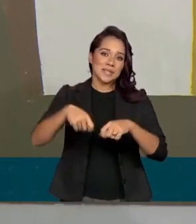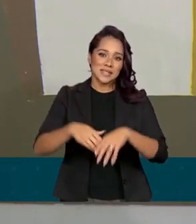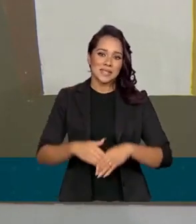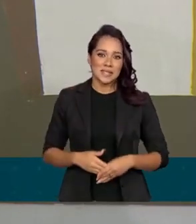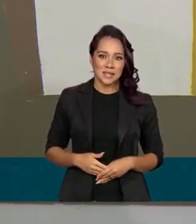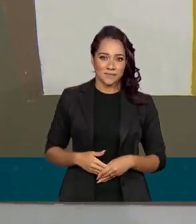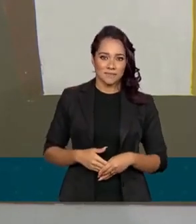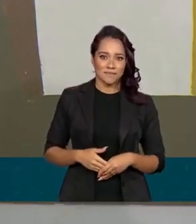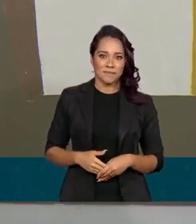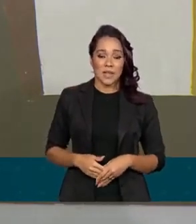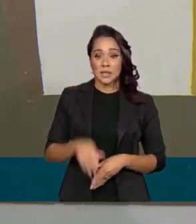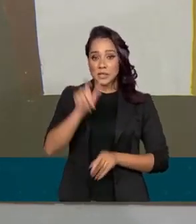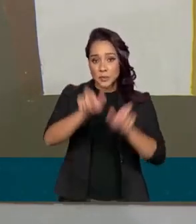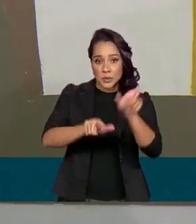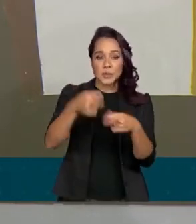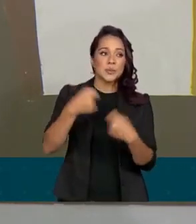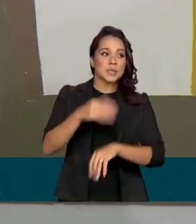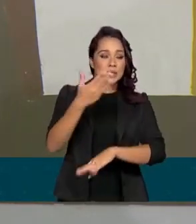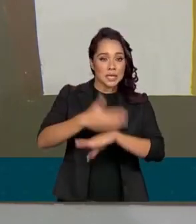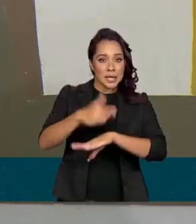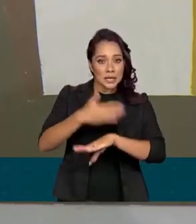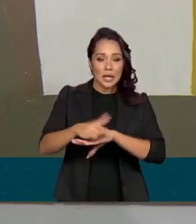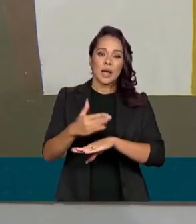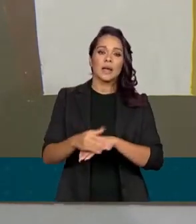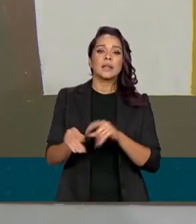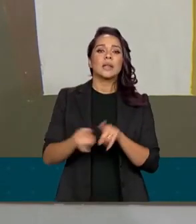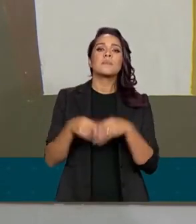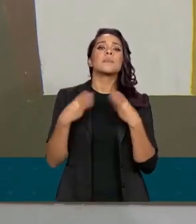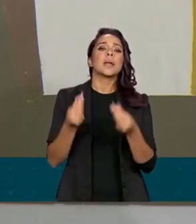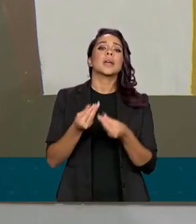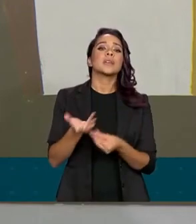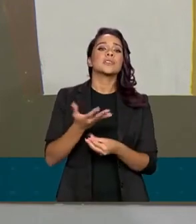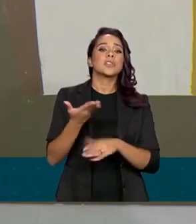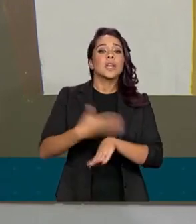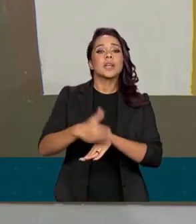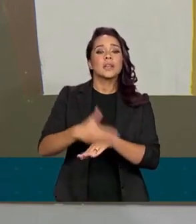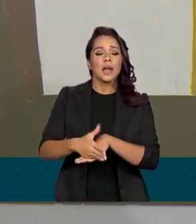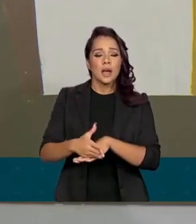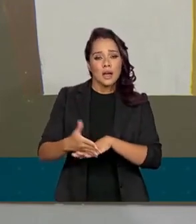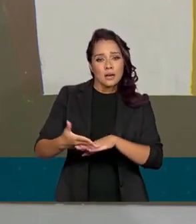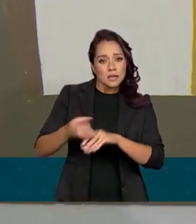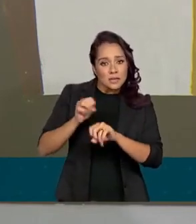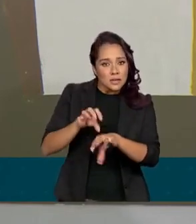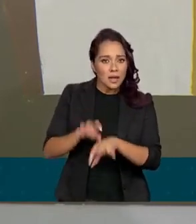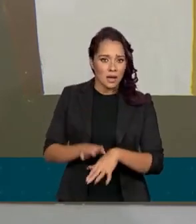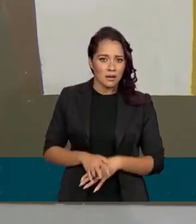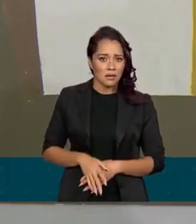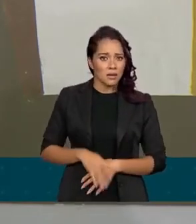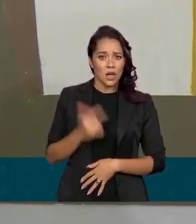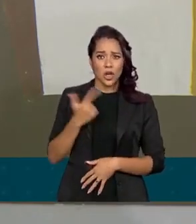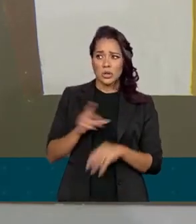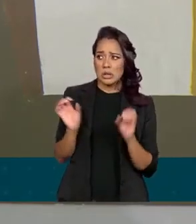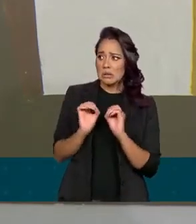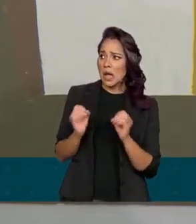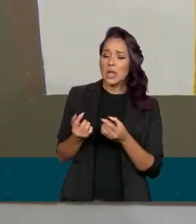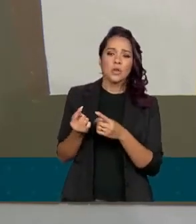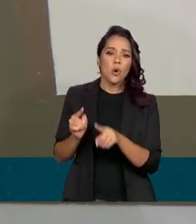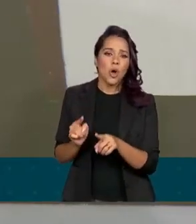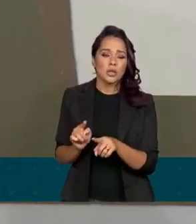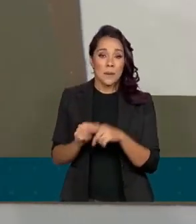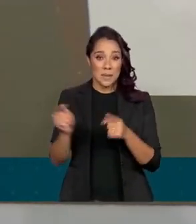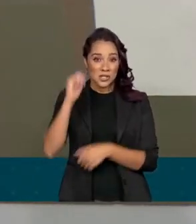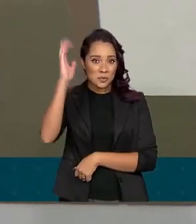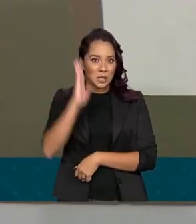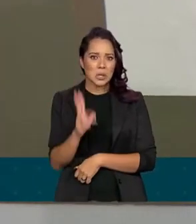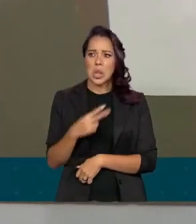das pessoas que nós precisamos qualificar e para que nós queremos qualificar. Eu não tenho nada contra, mas o